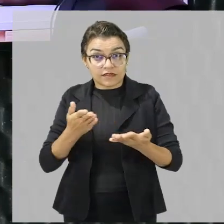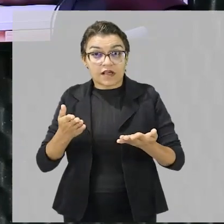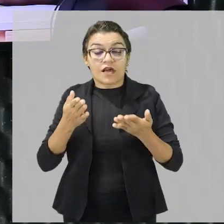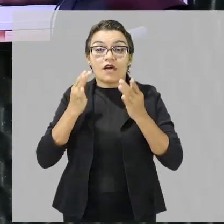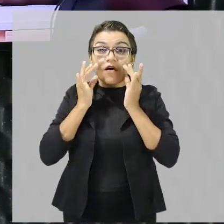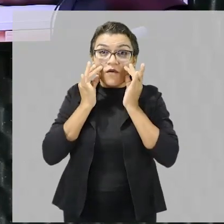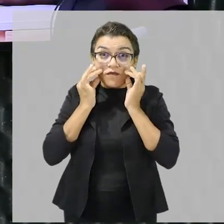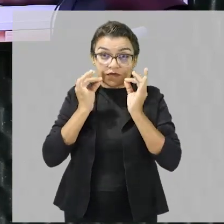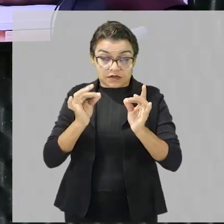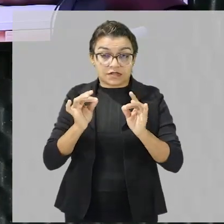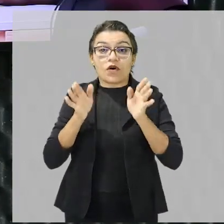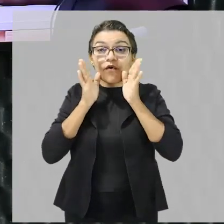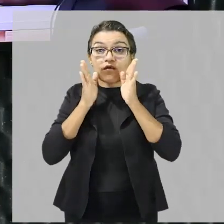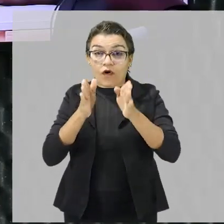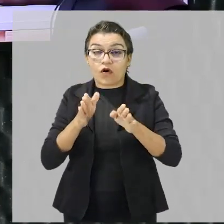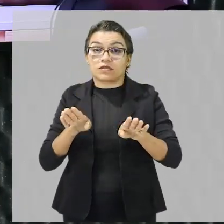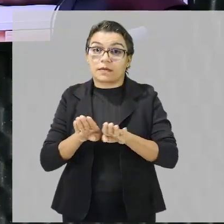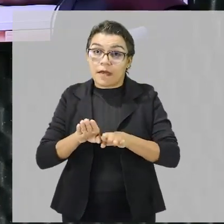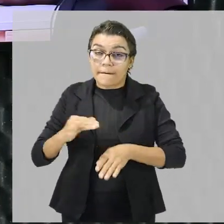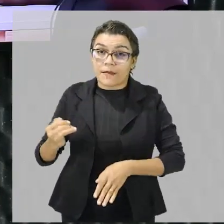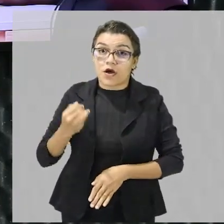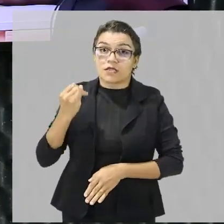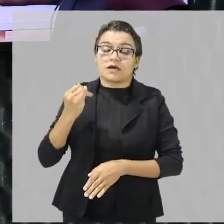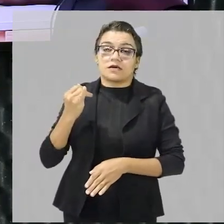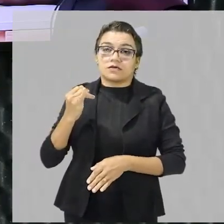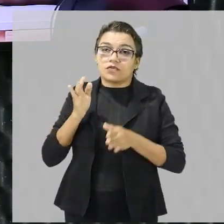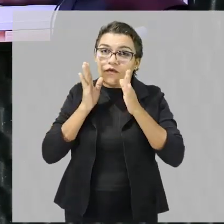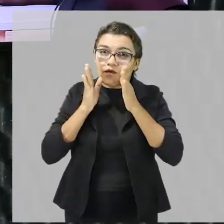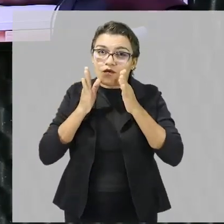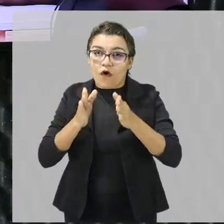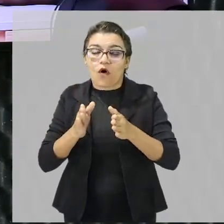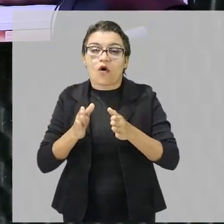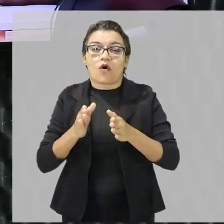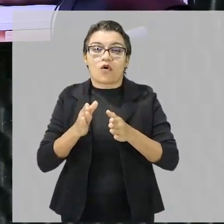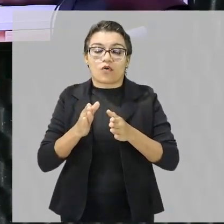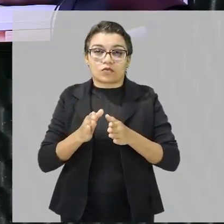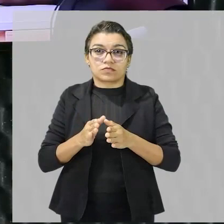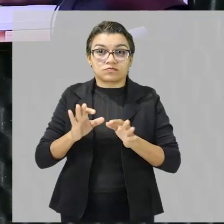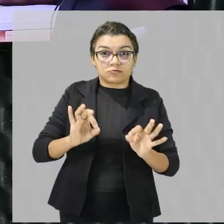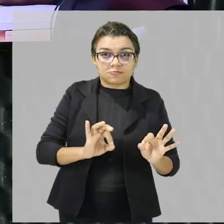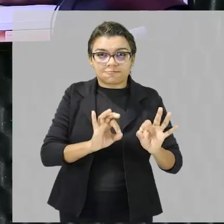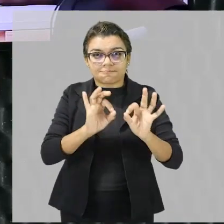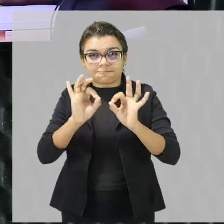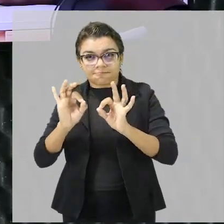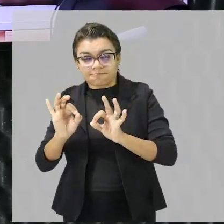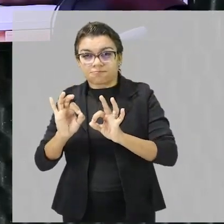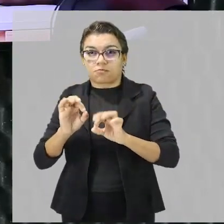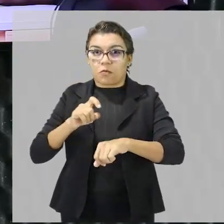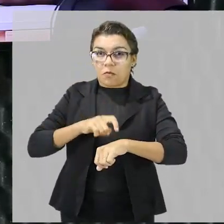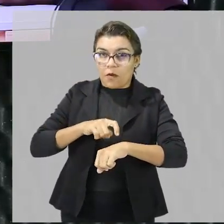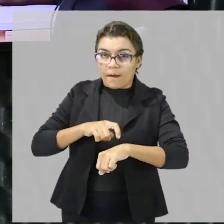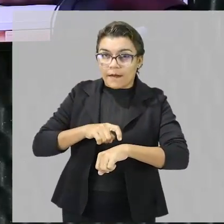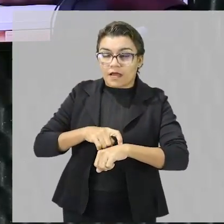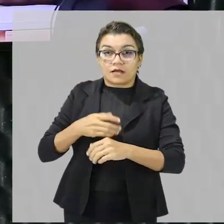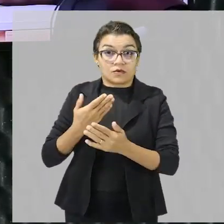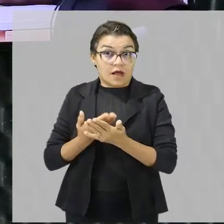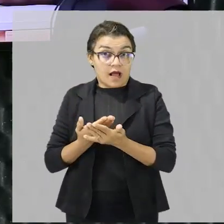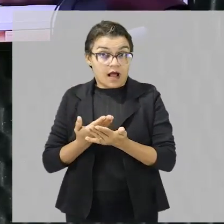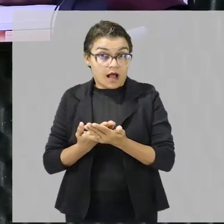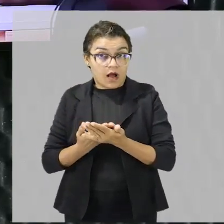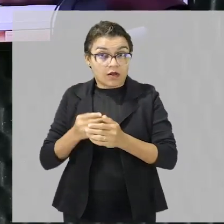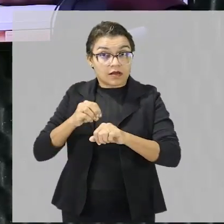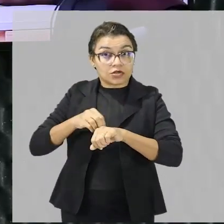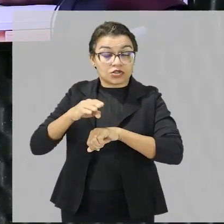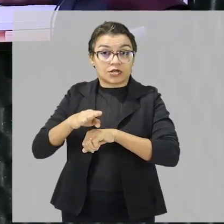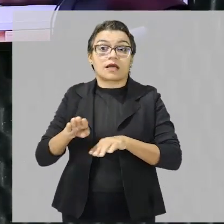que é importantíssimo que você desenvolva o foco, que você preste atenção, mantenha o foco durante as nossas reflexões, as nossas dicas